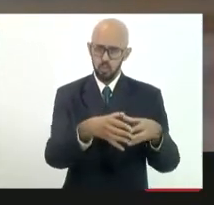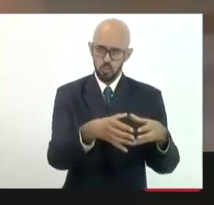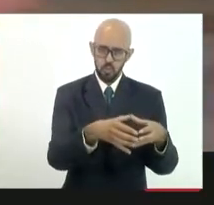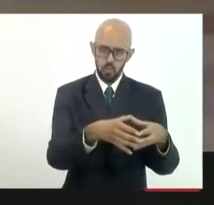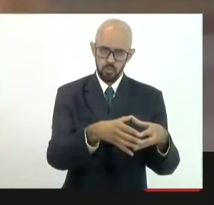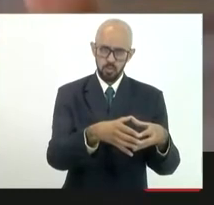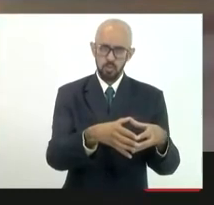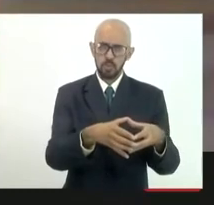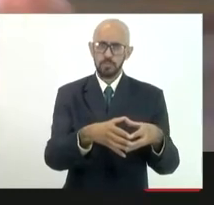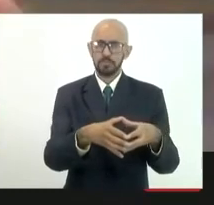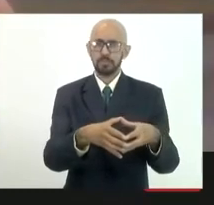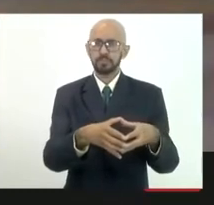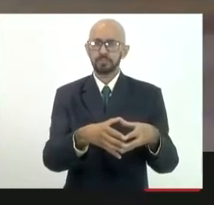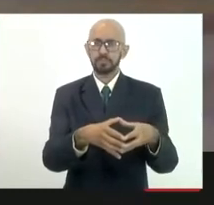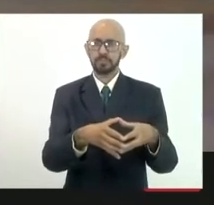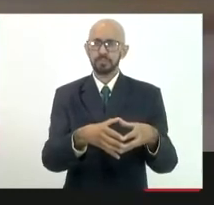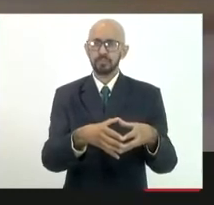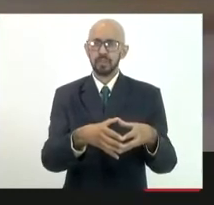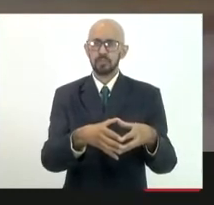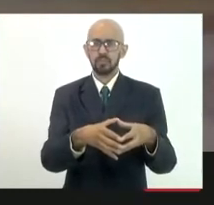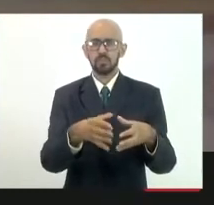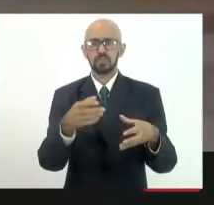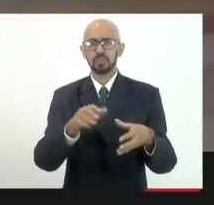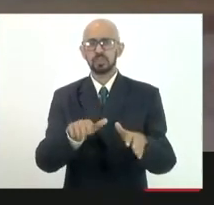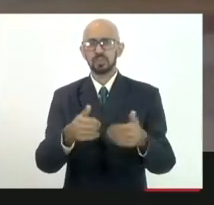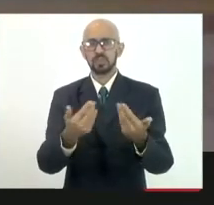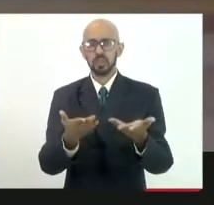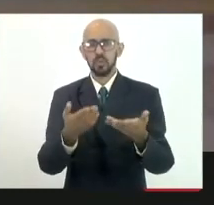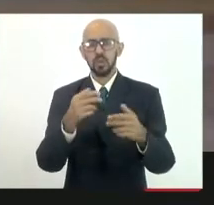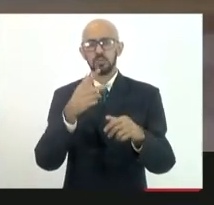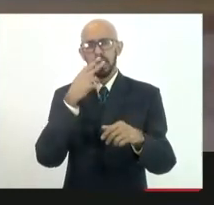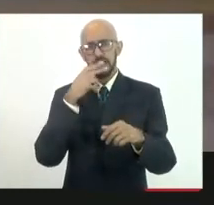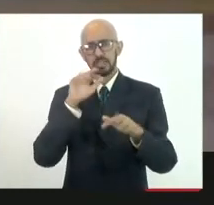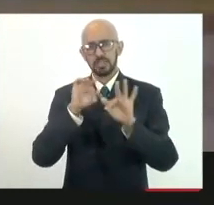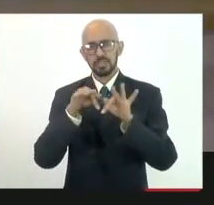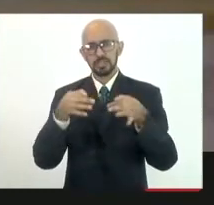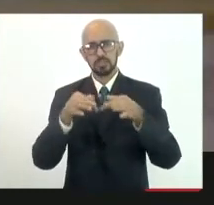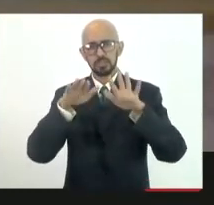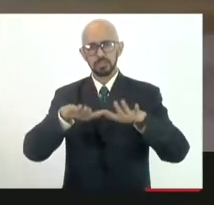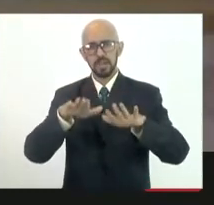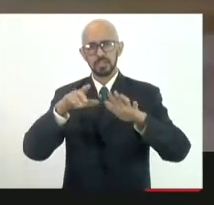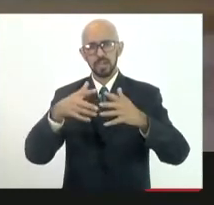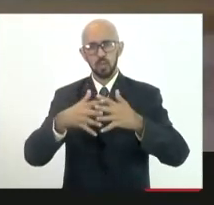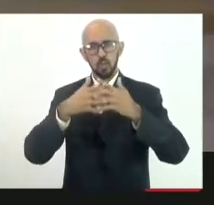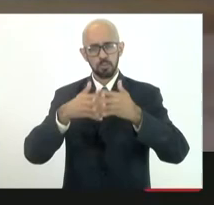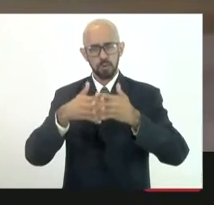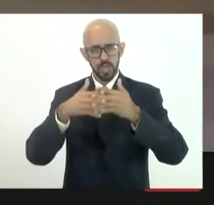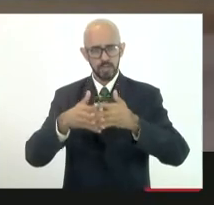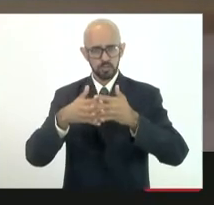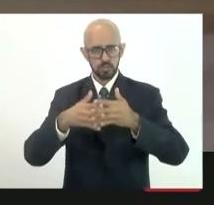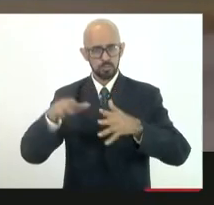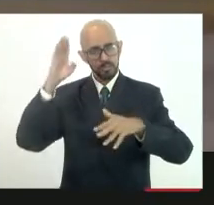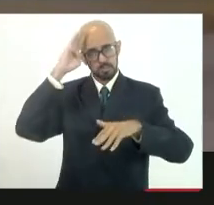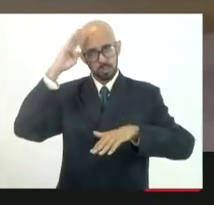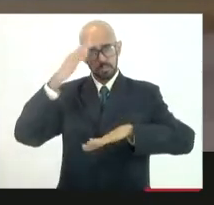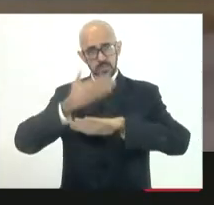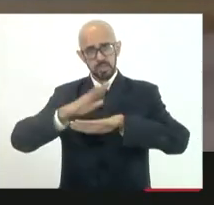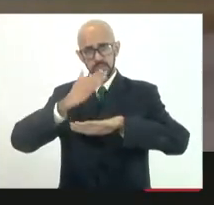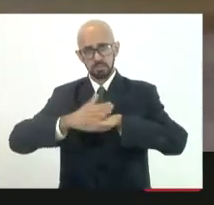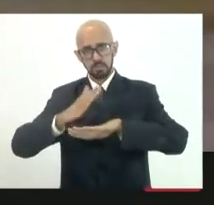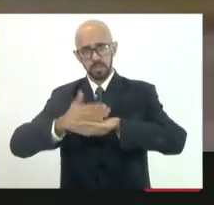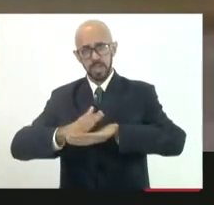parece falando abstratamente, muito simples, mas é muito complexo no caso das práticas, quando a gente enfrenta as